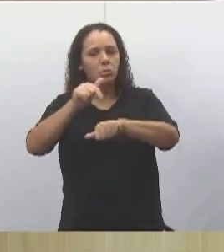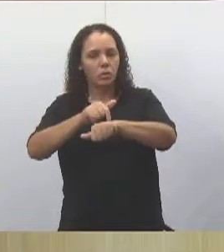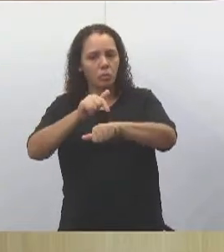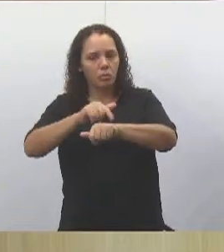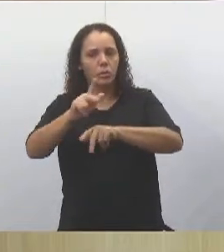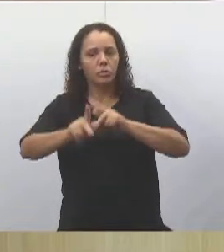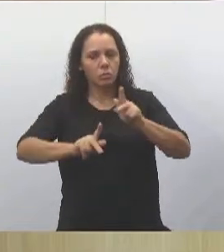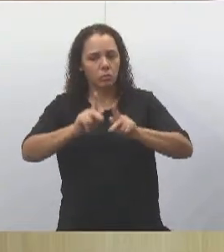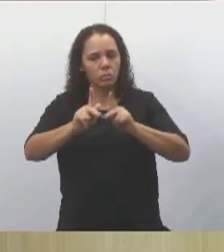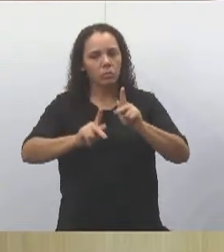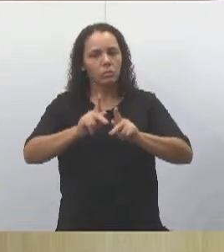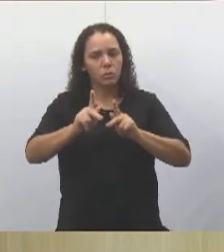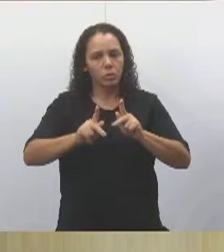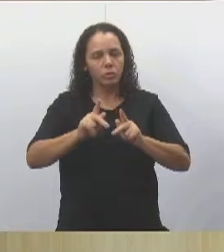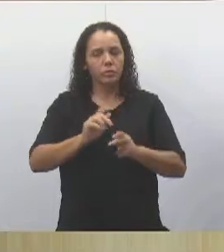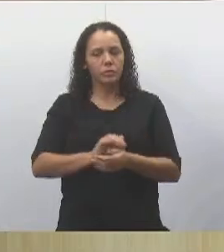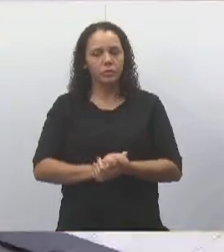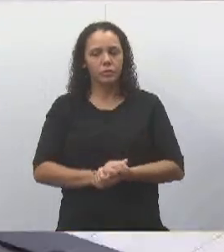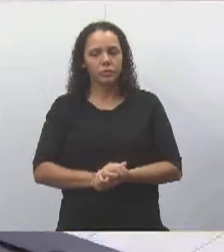presentes aqui.